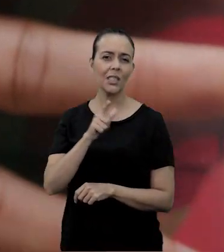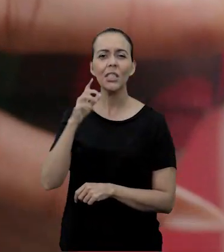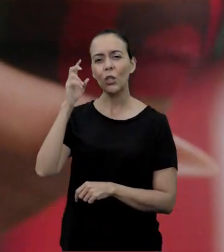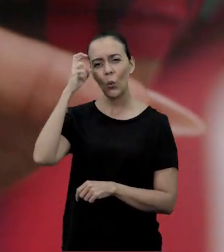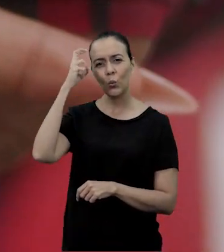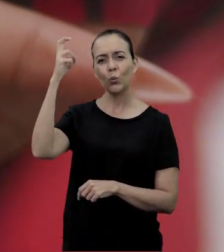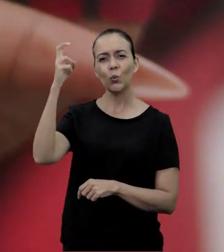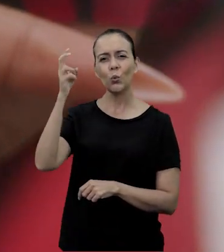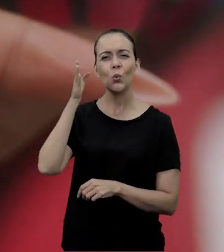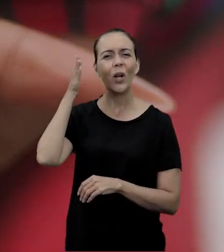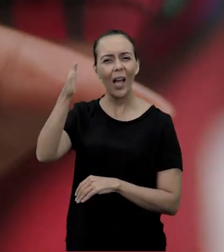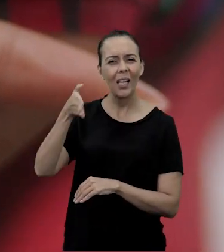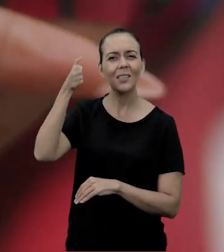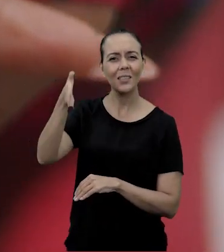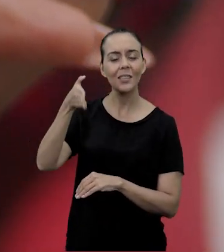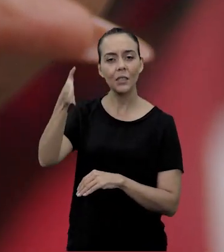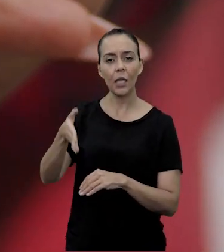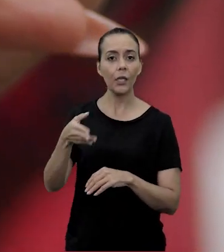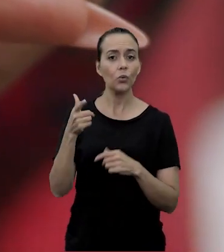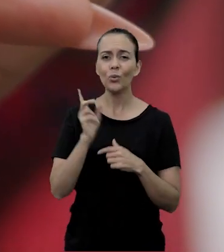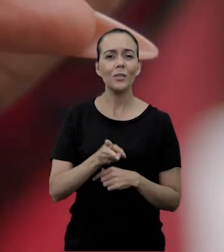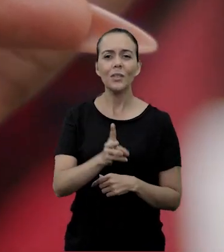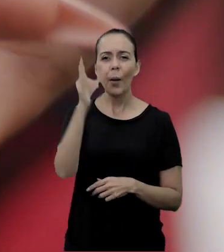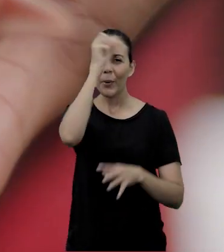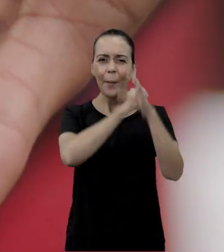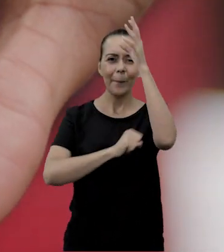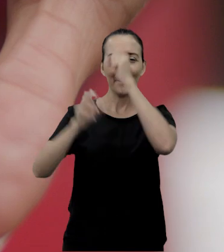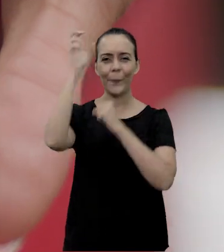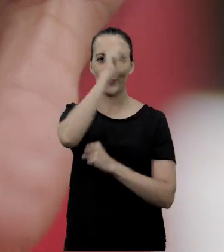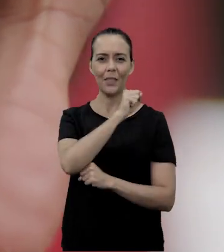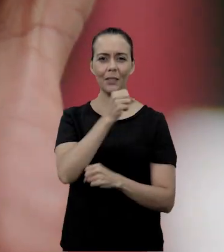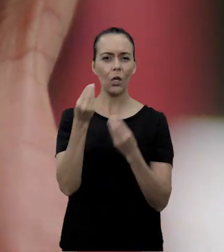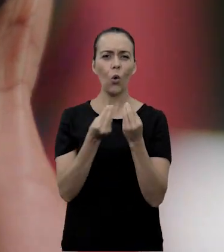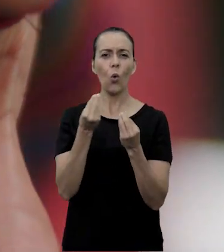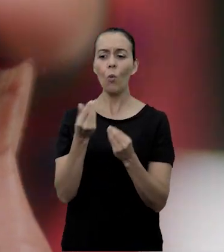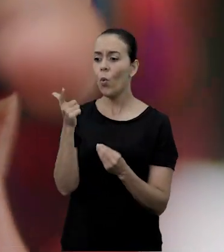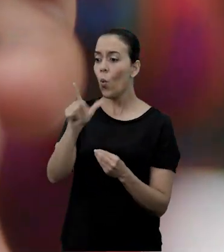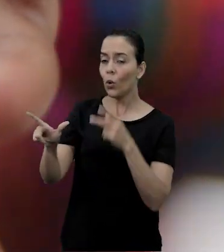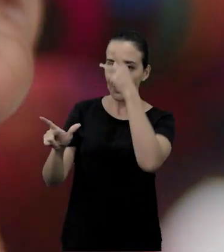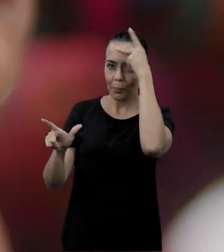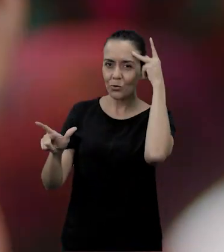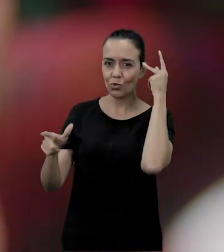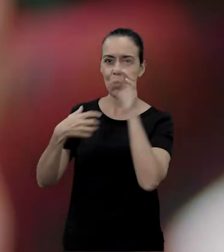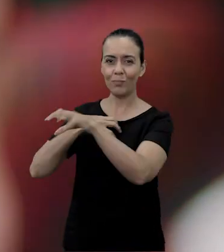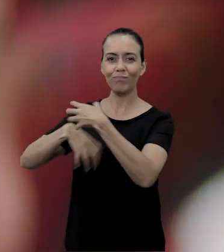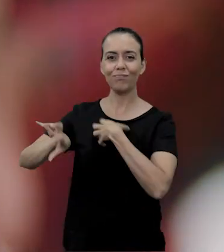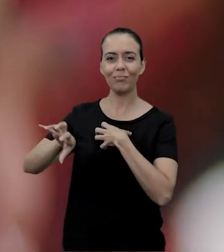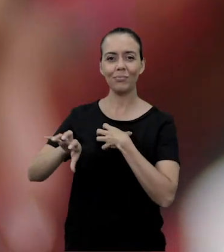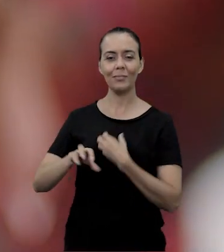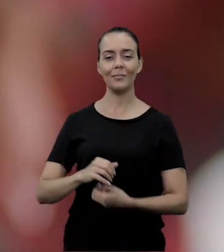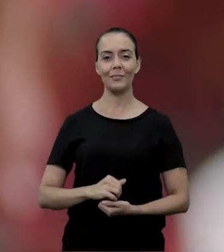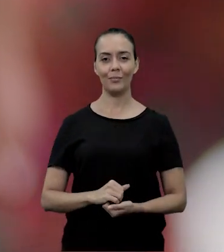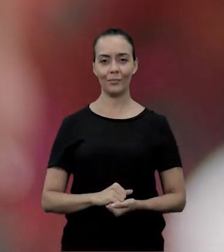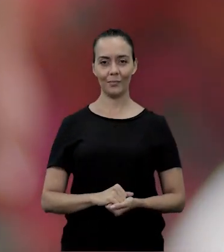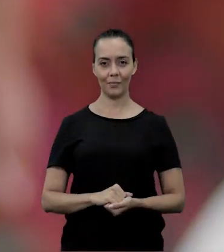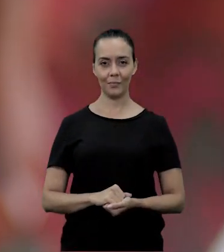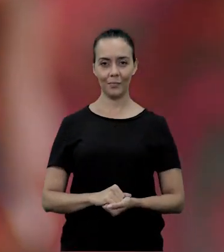é uma forma de você aprender, reaprender, entender como o outro está.